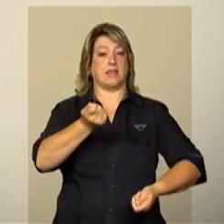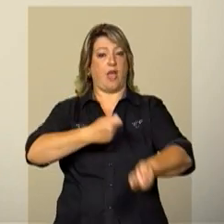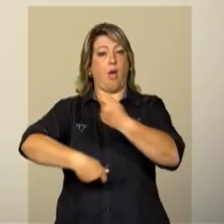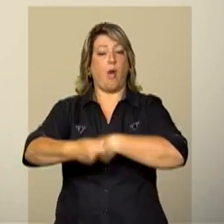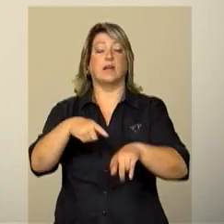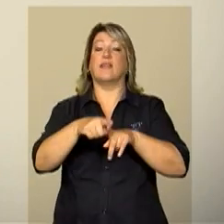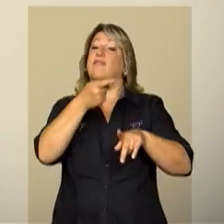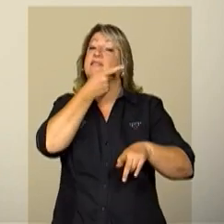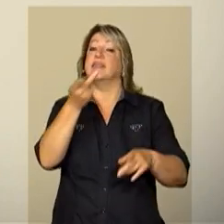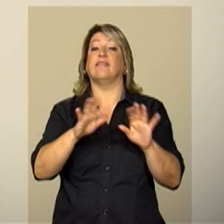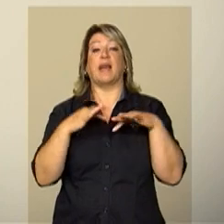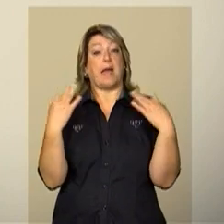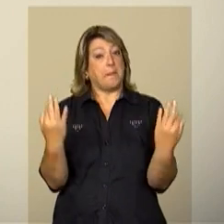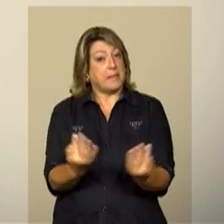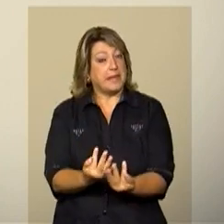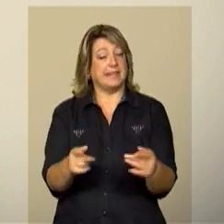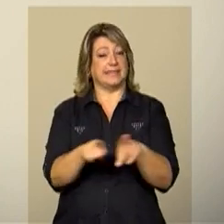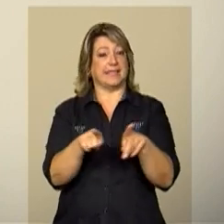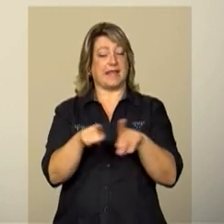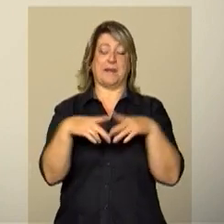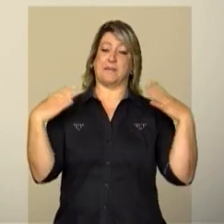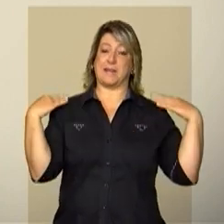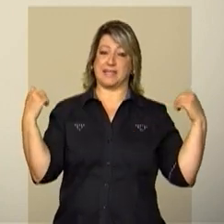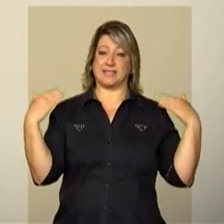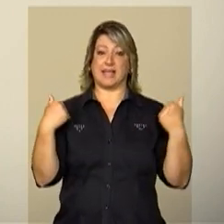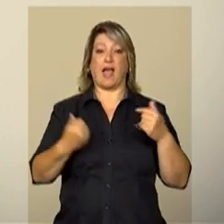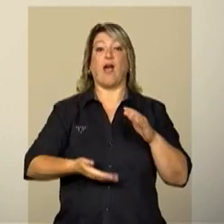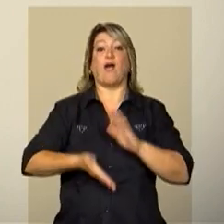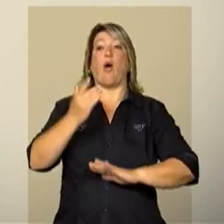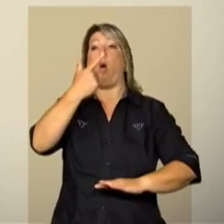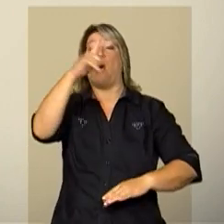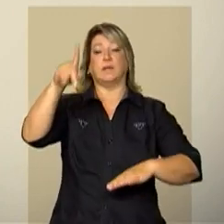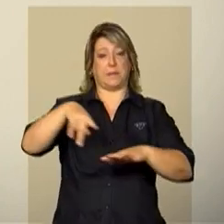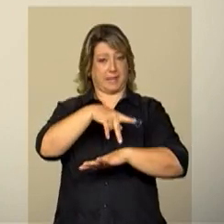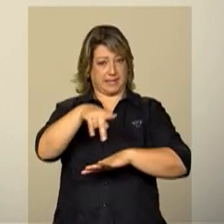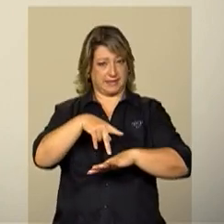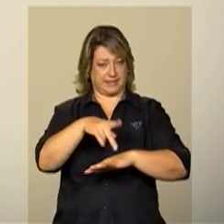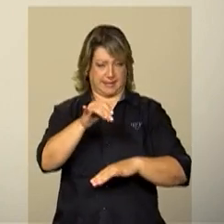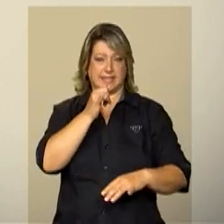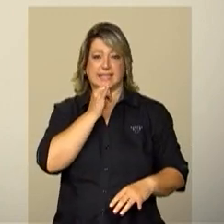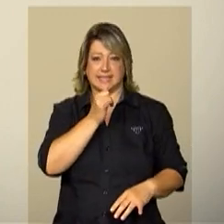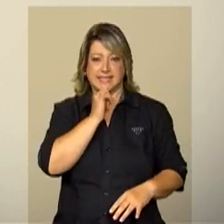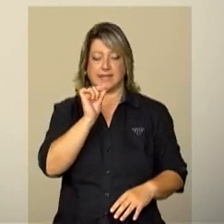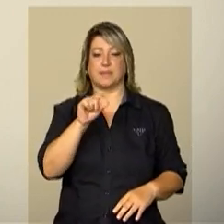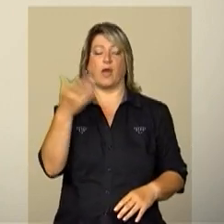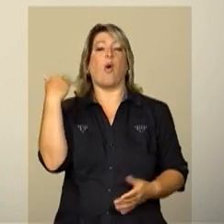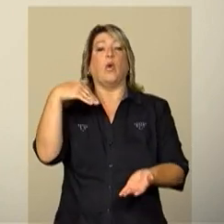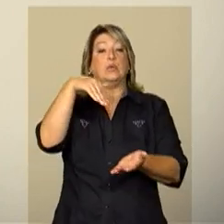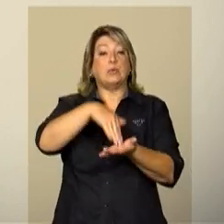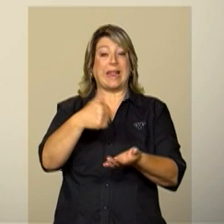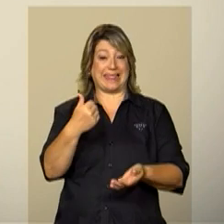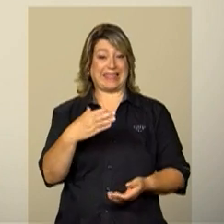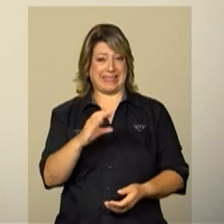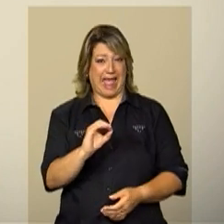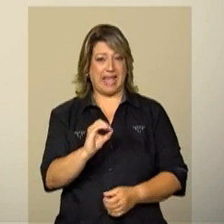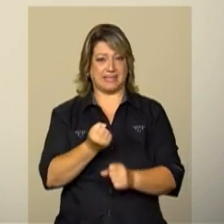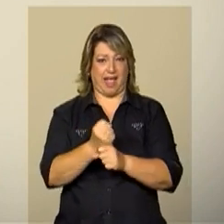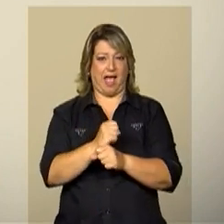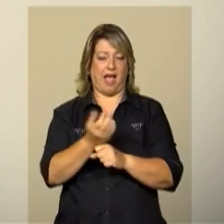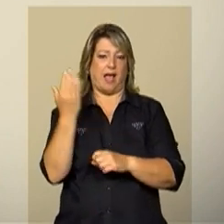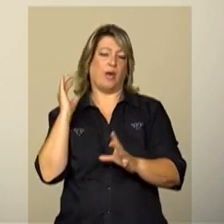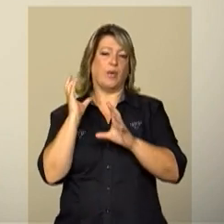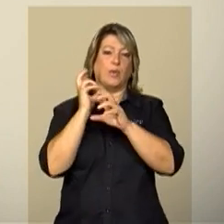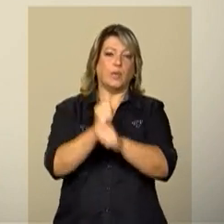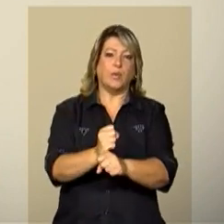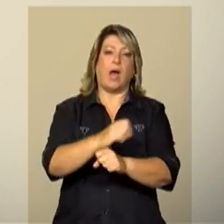para visitar a família E também para passear no exterior para você ter uma ideia Luciano nos últimos 10 anos o movimento nos